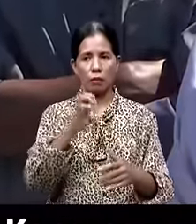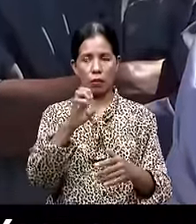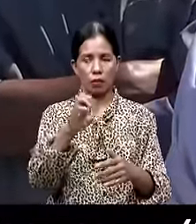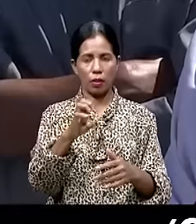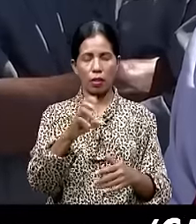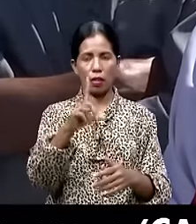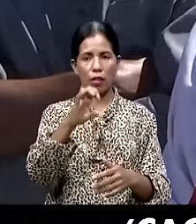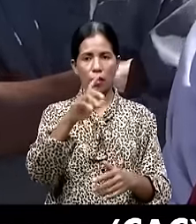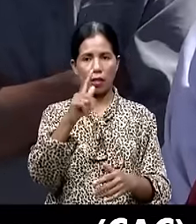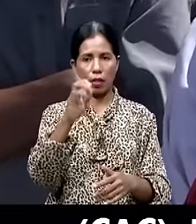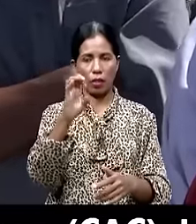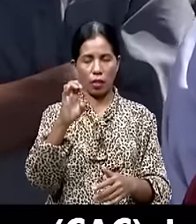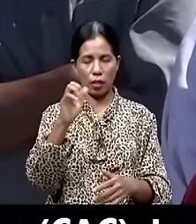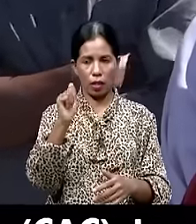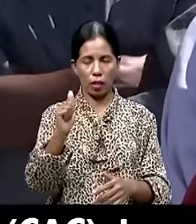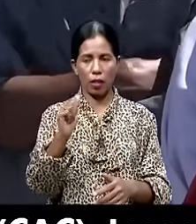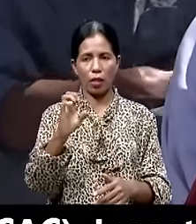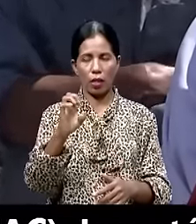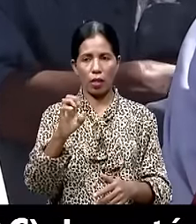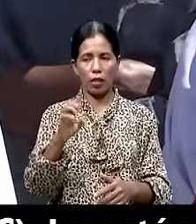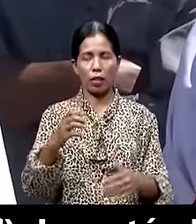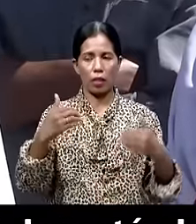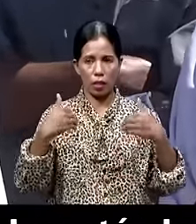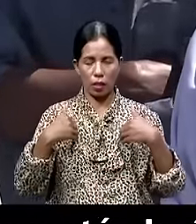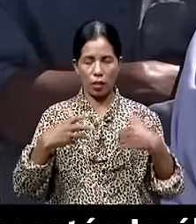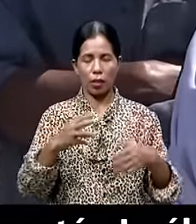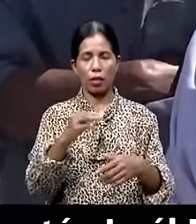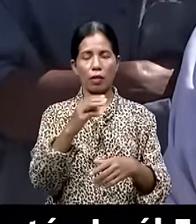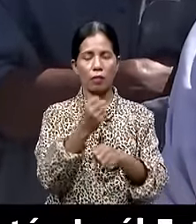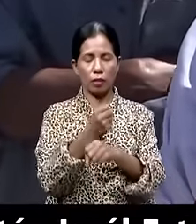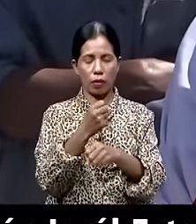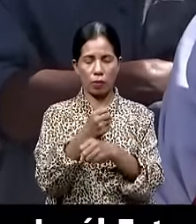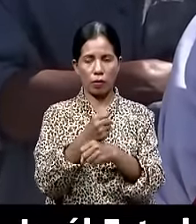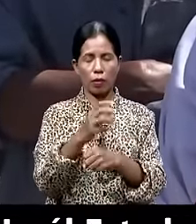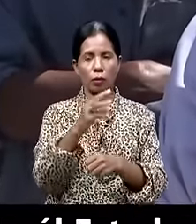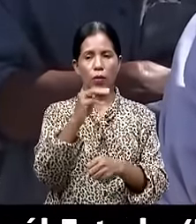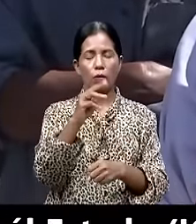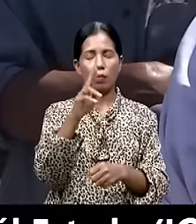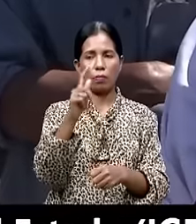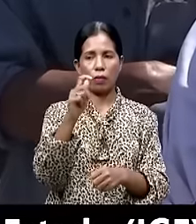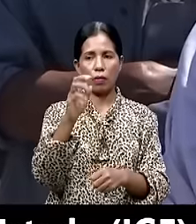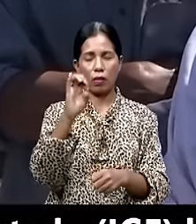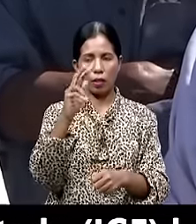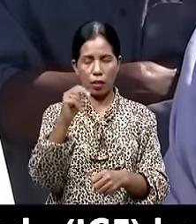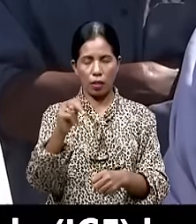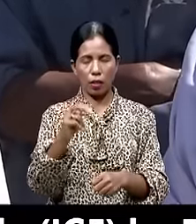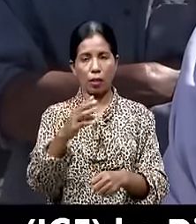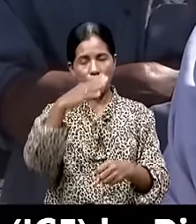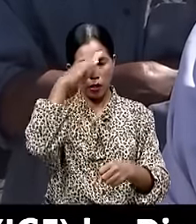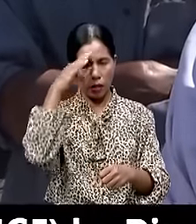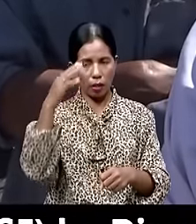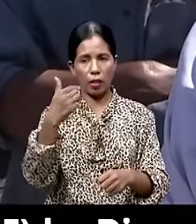Likitei, nomos iha fila fale mármore mutin, metan, verde, nevemak ita